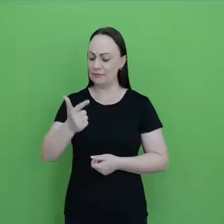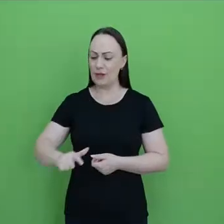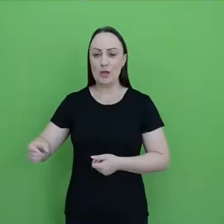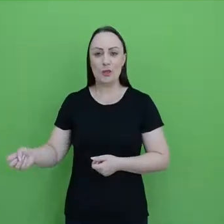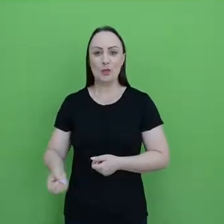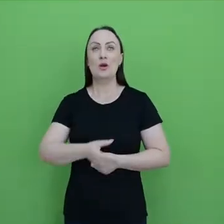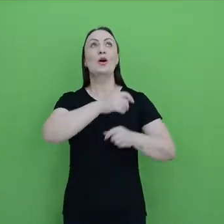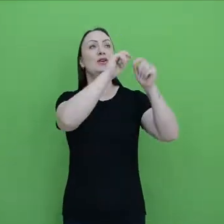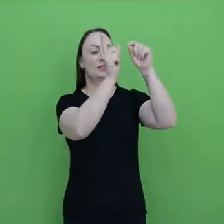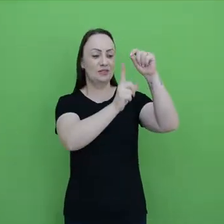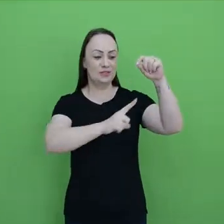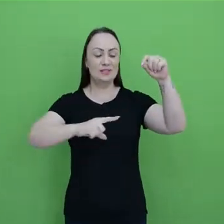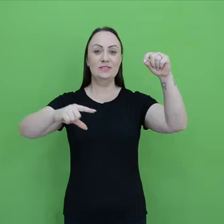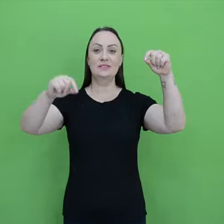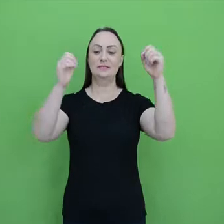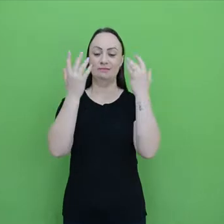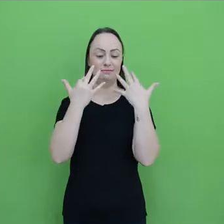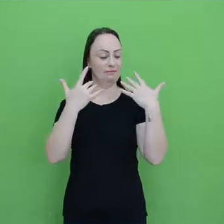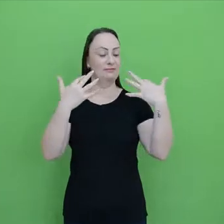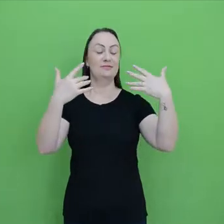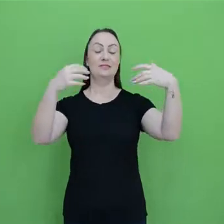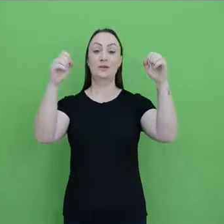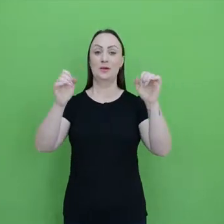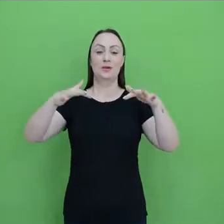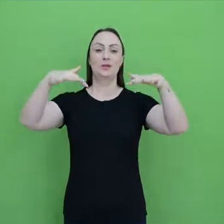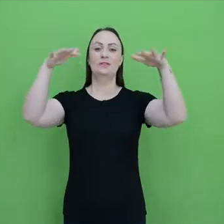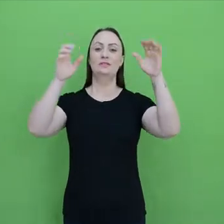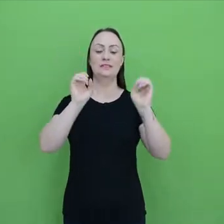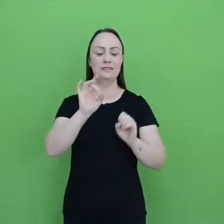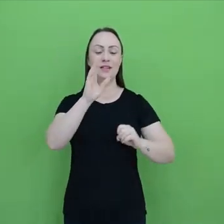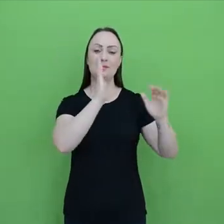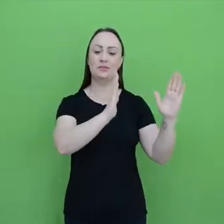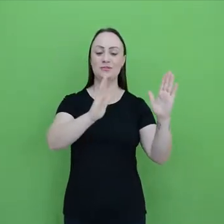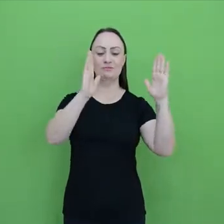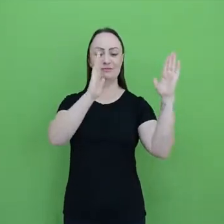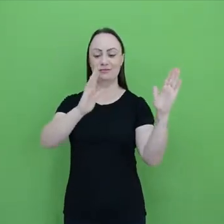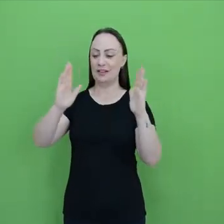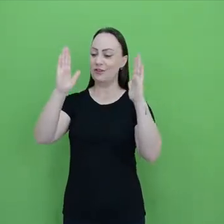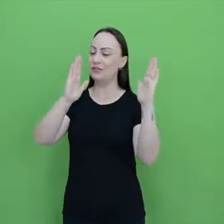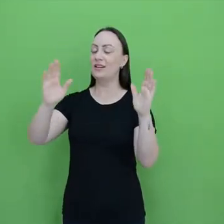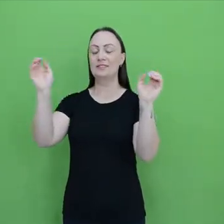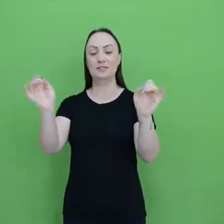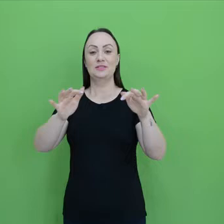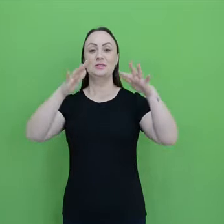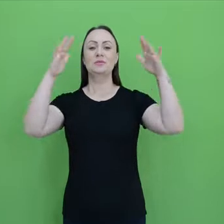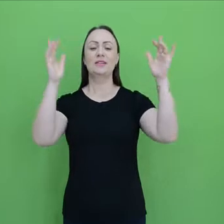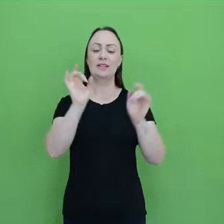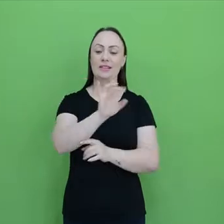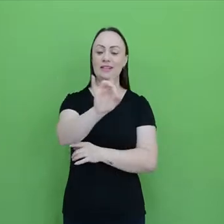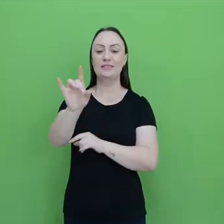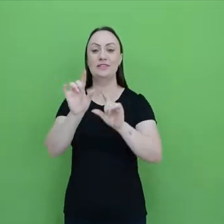Renova, lua. Brilha encanto em cada fase, brilha encanto em